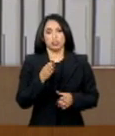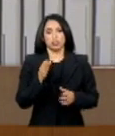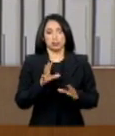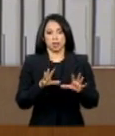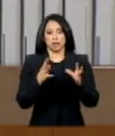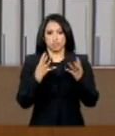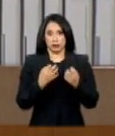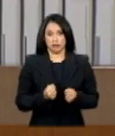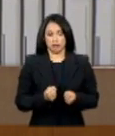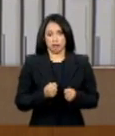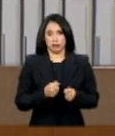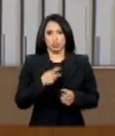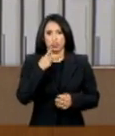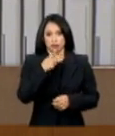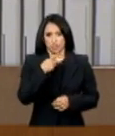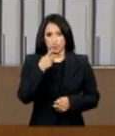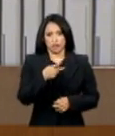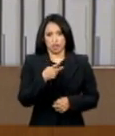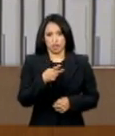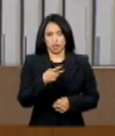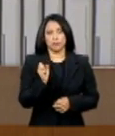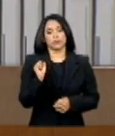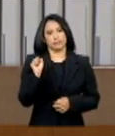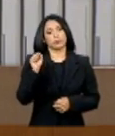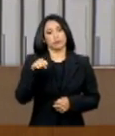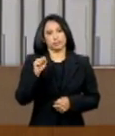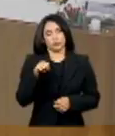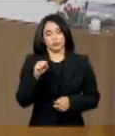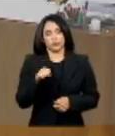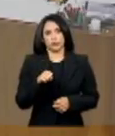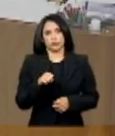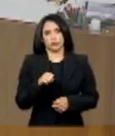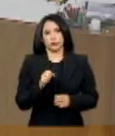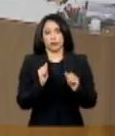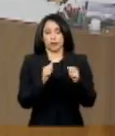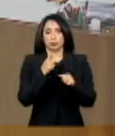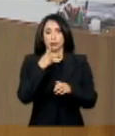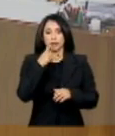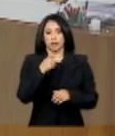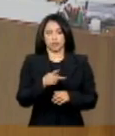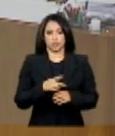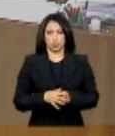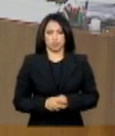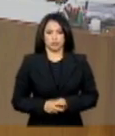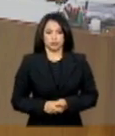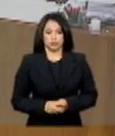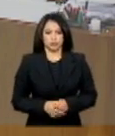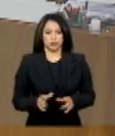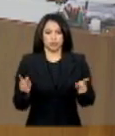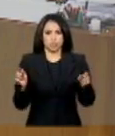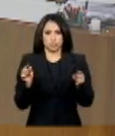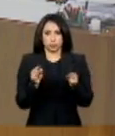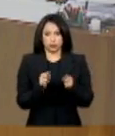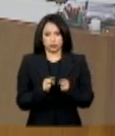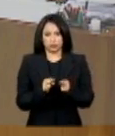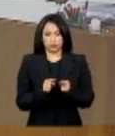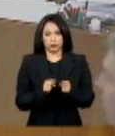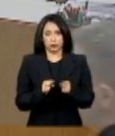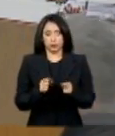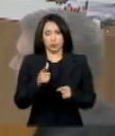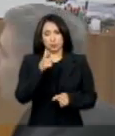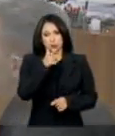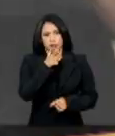oral haverá a sustentação oral passo é a vossa excelência sinteticamente o presidente nós ganhamos